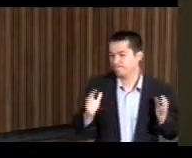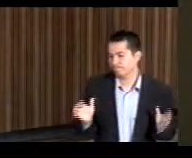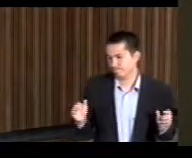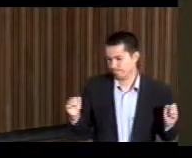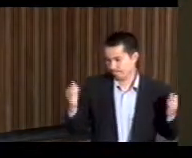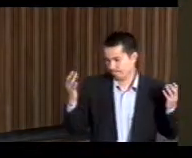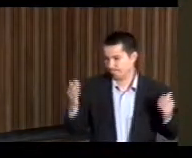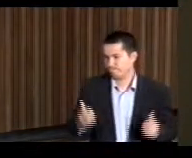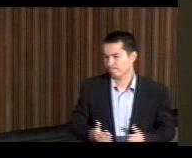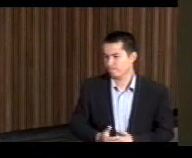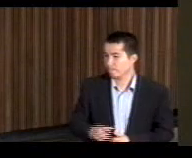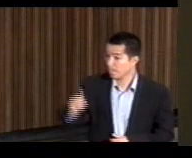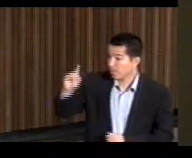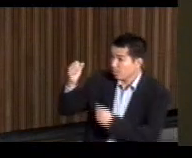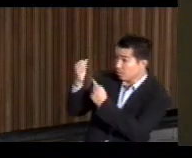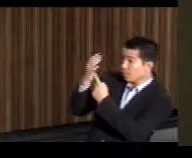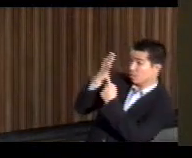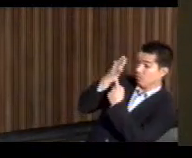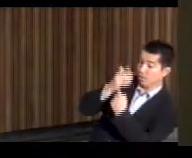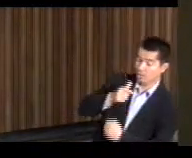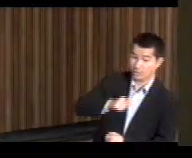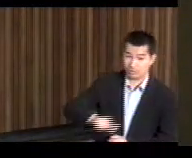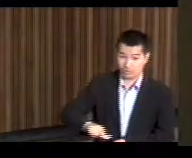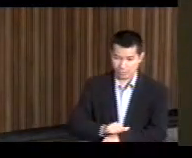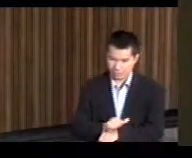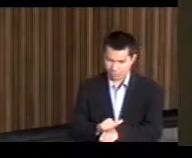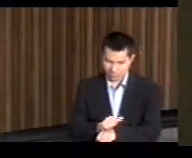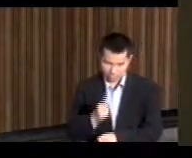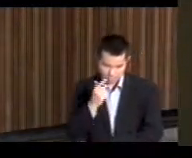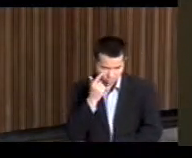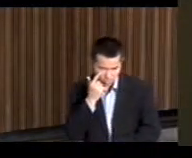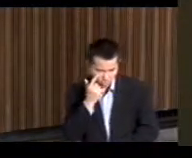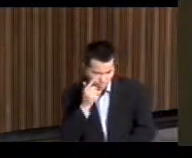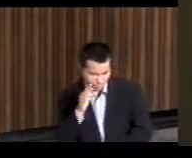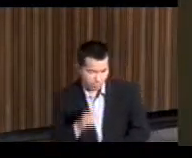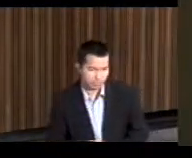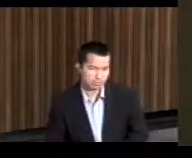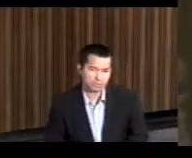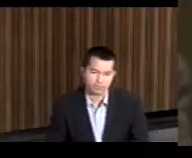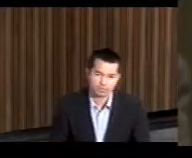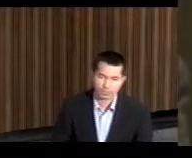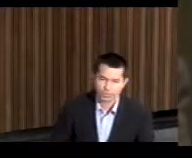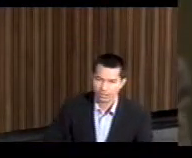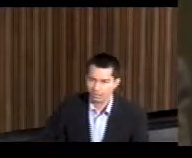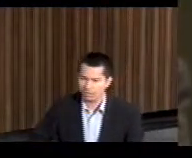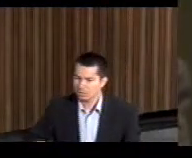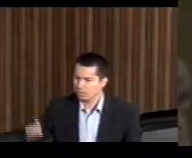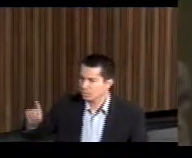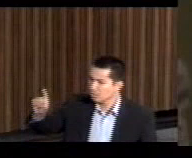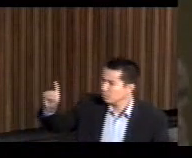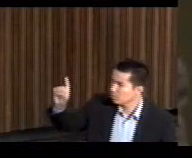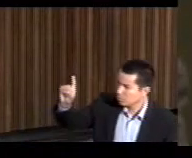E Ele diz assim, presta atenção: quem tem uma aliança com